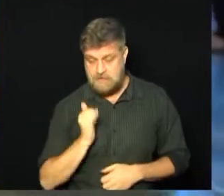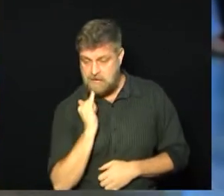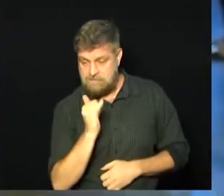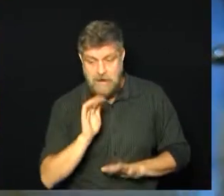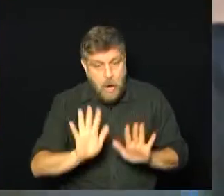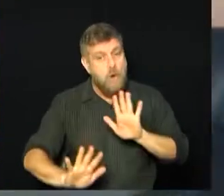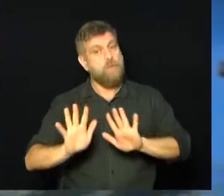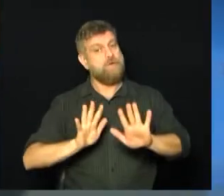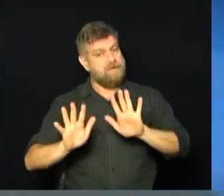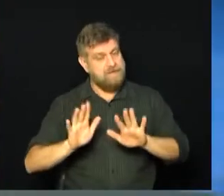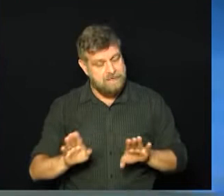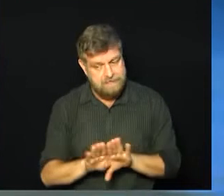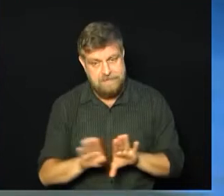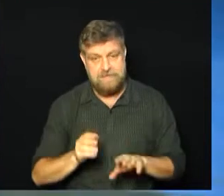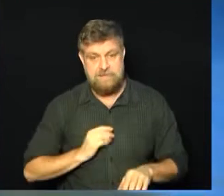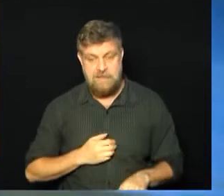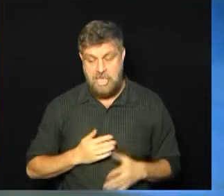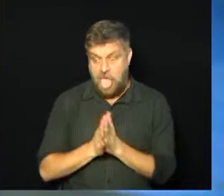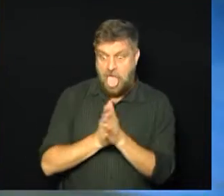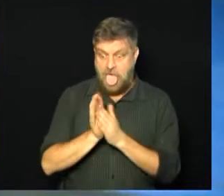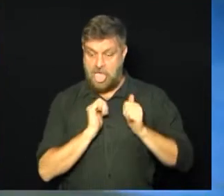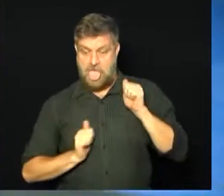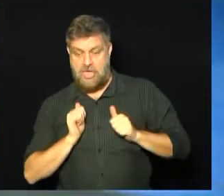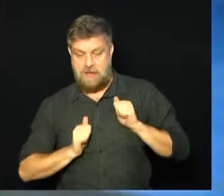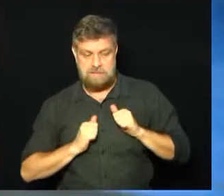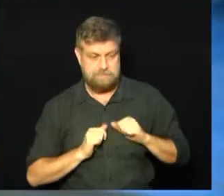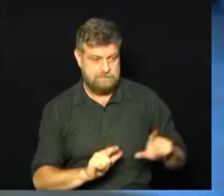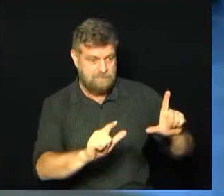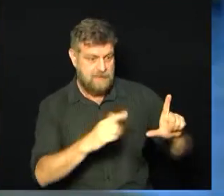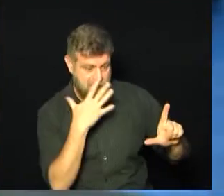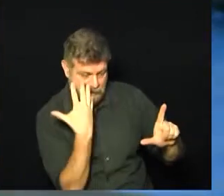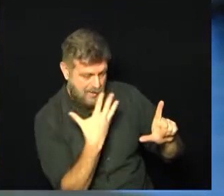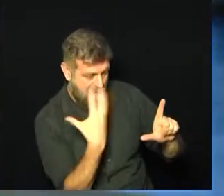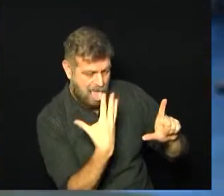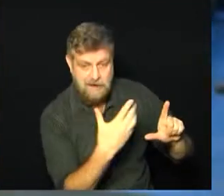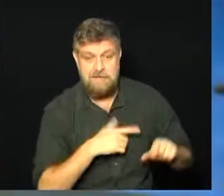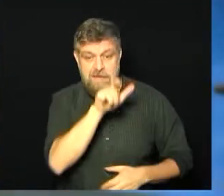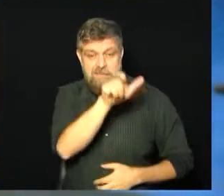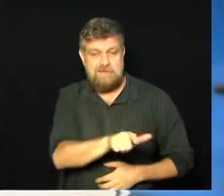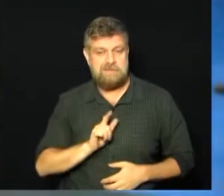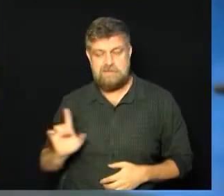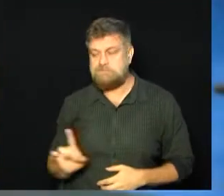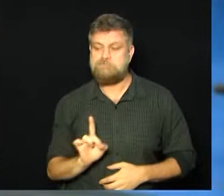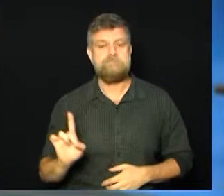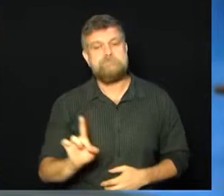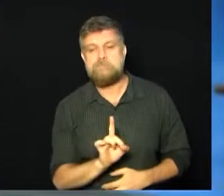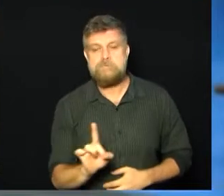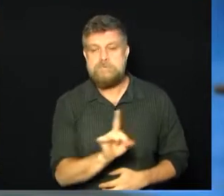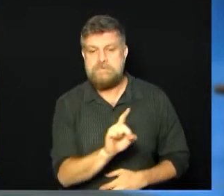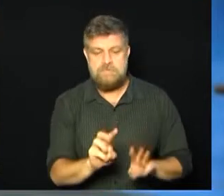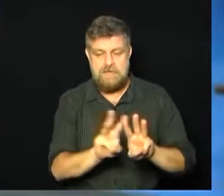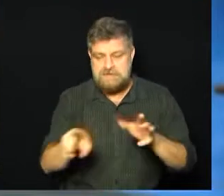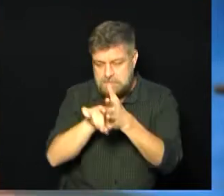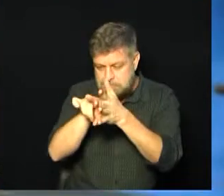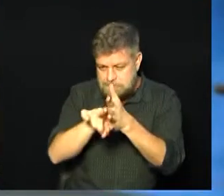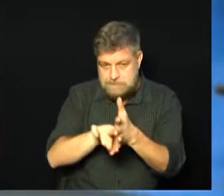muito cuidado para não se empolgar demais nesses anúncios, né? De repente a pessoa está ali passando, hoje em dia, pelos sites de busca